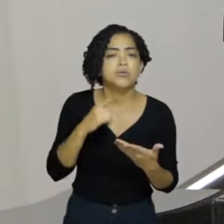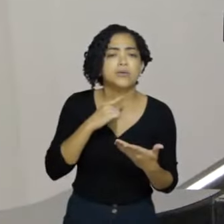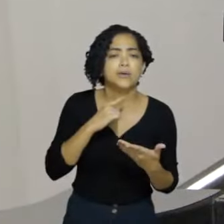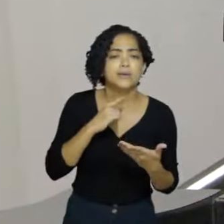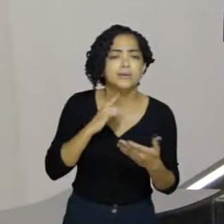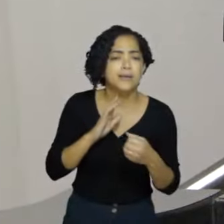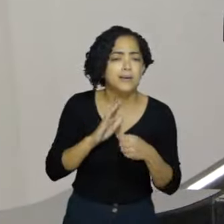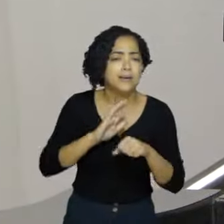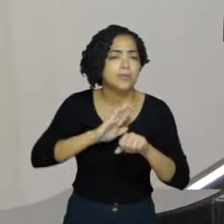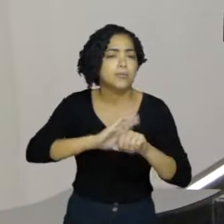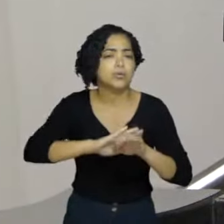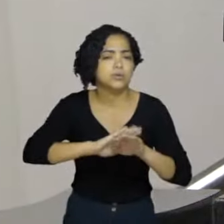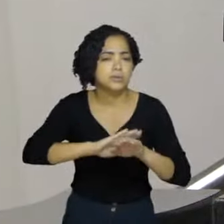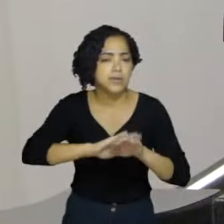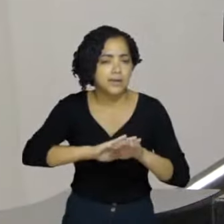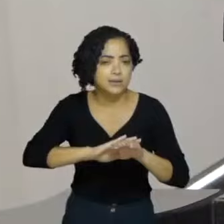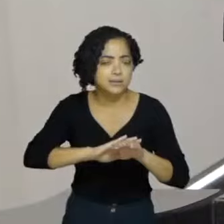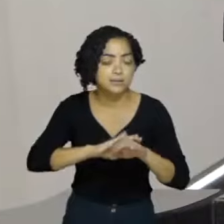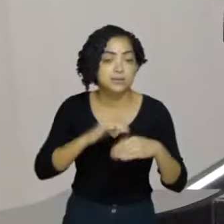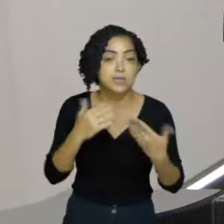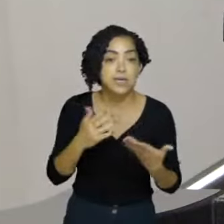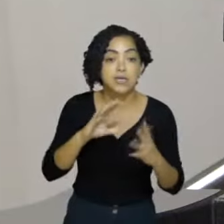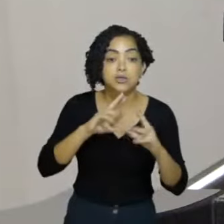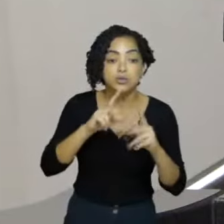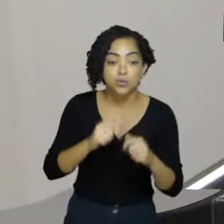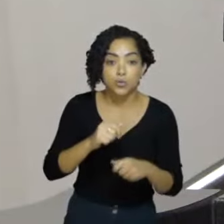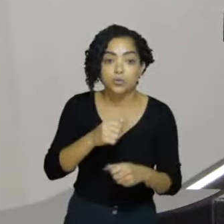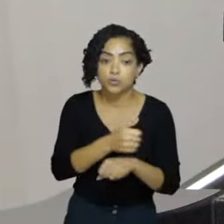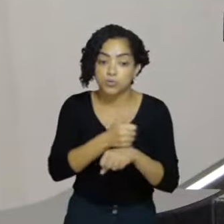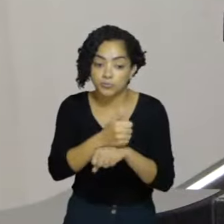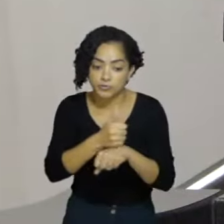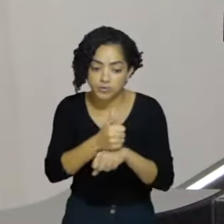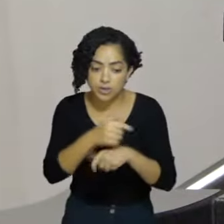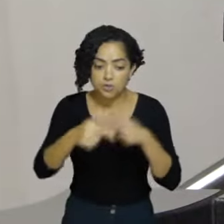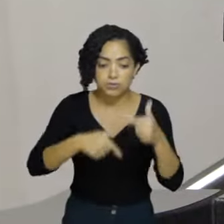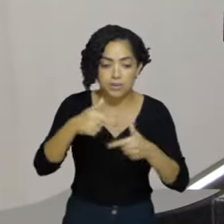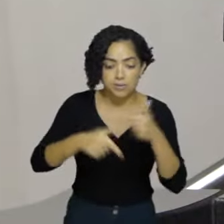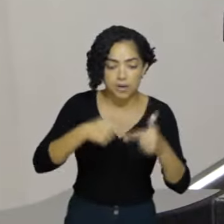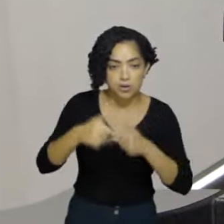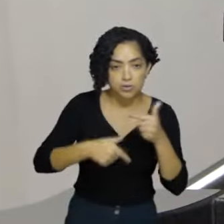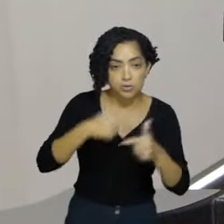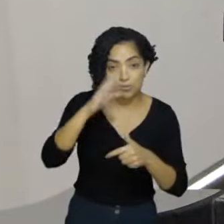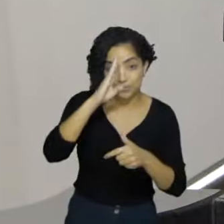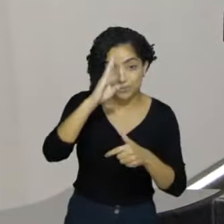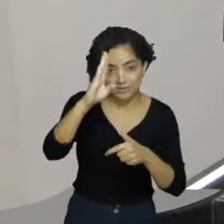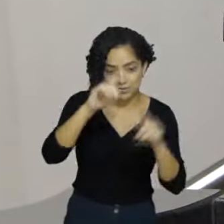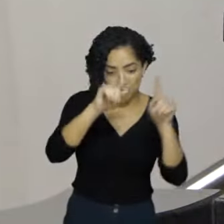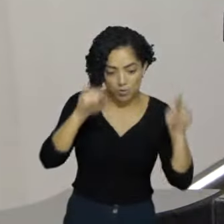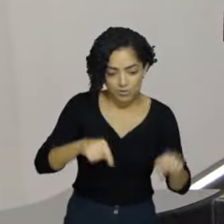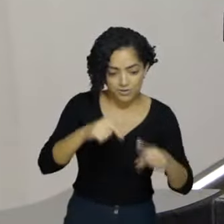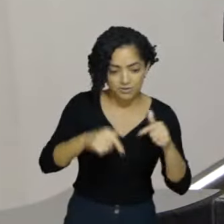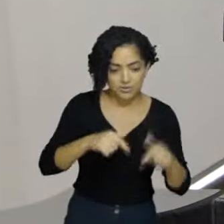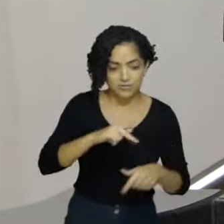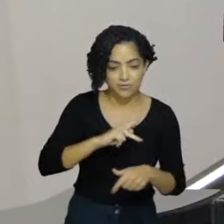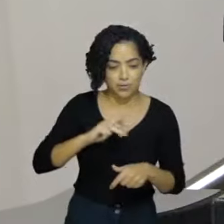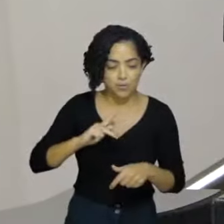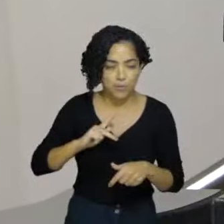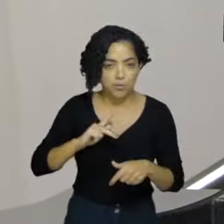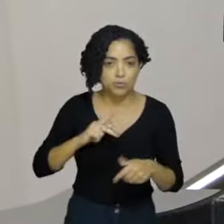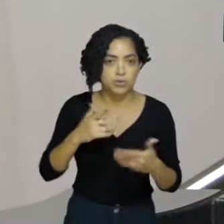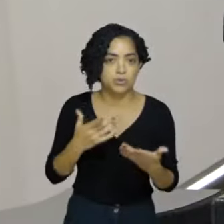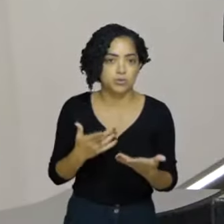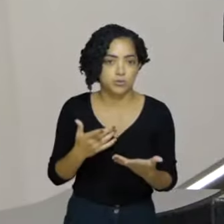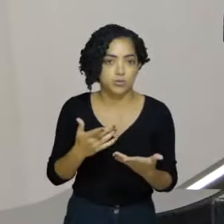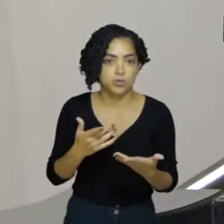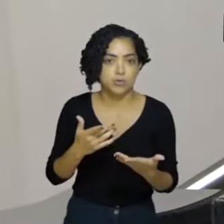pensamento revolucionário é que todo profissional, todo trabalhador, principalmente o servidor público, não é só um